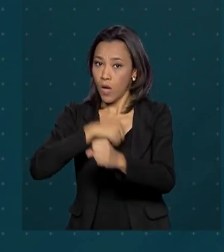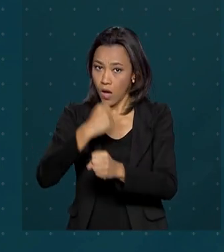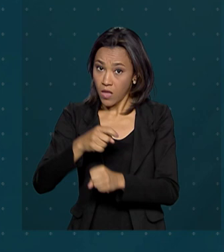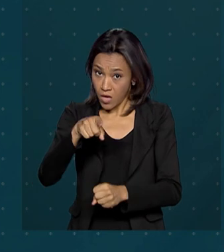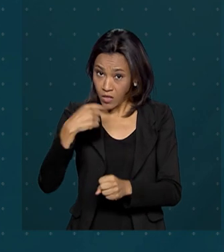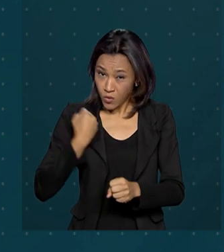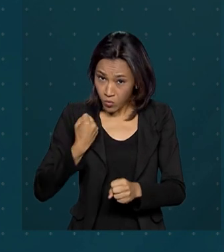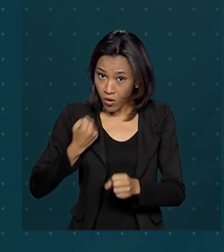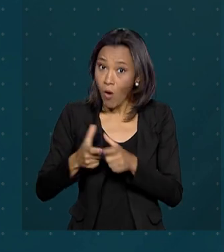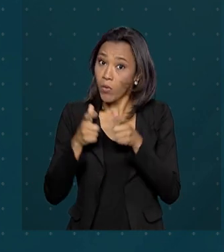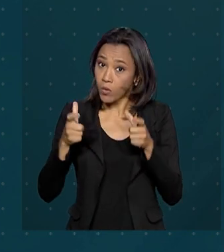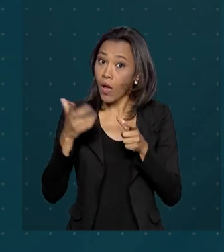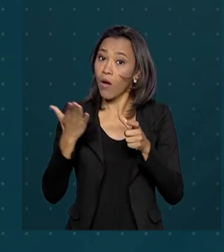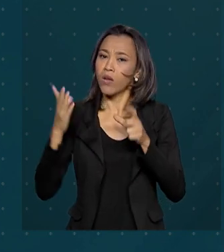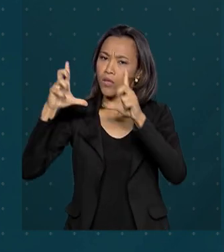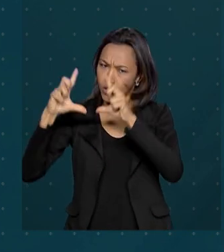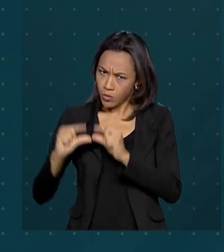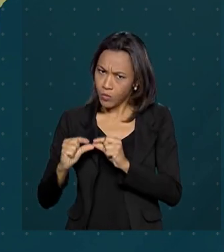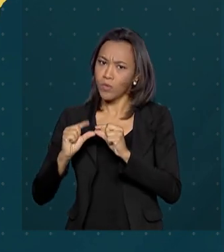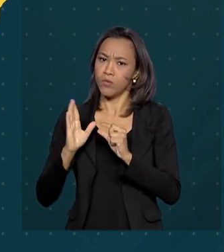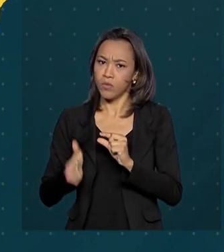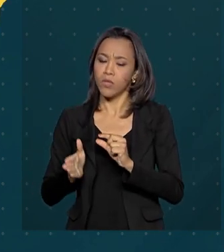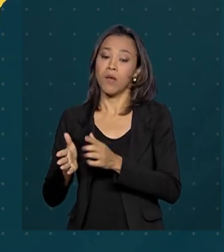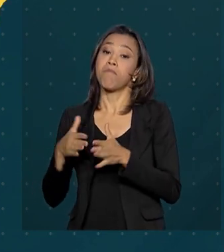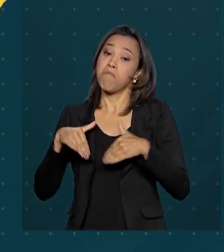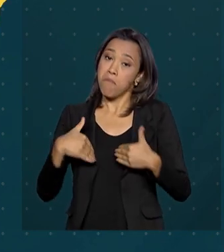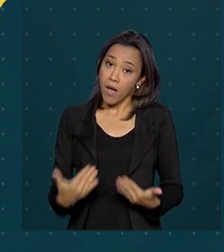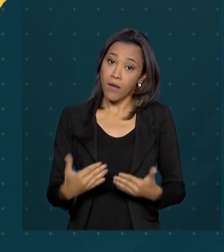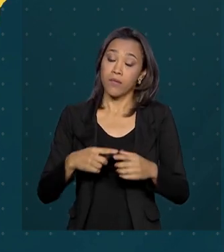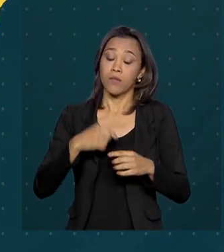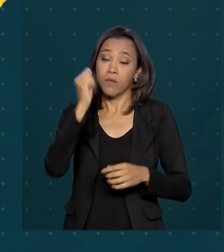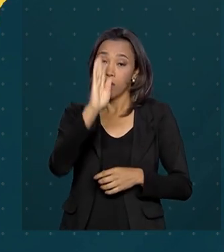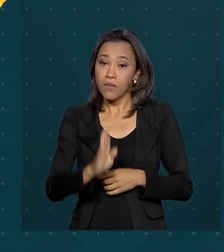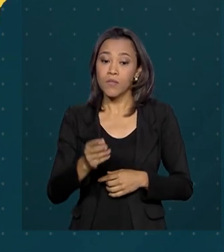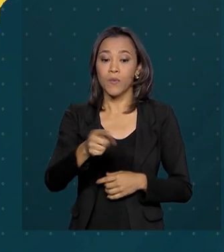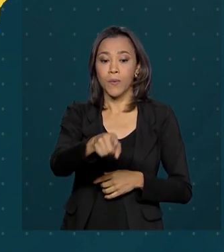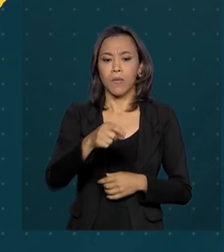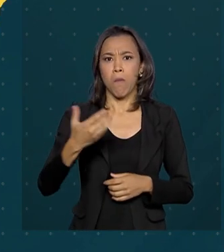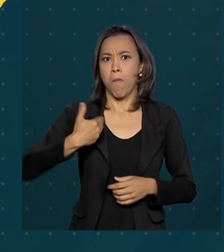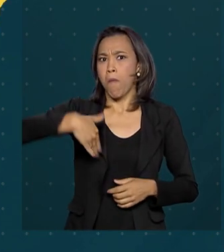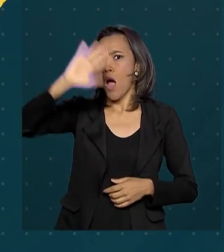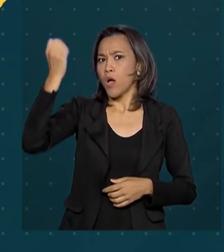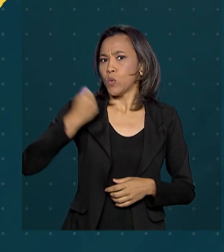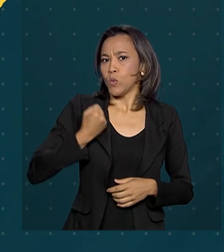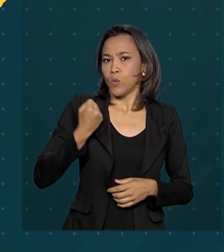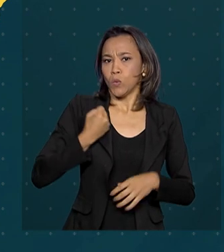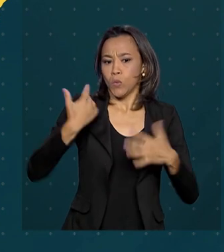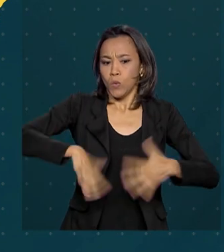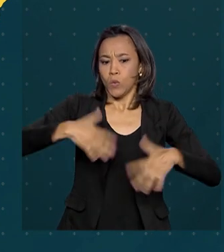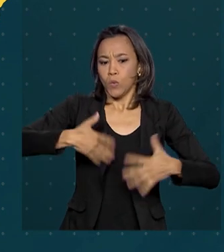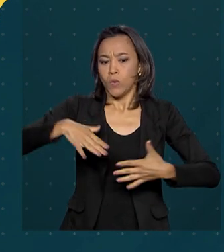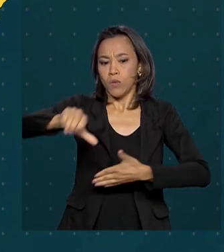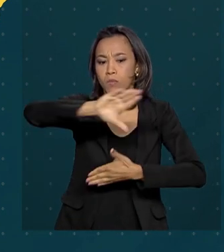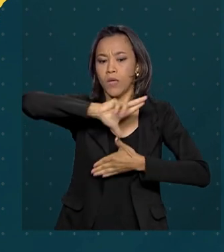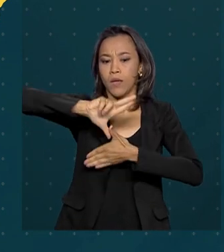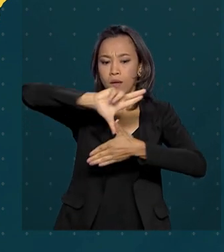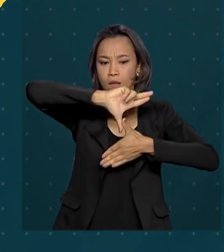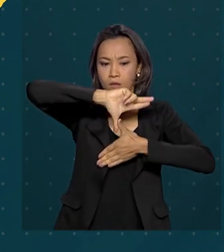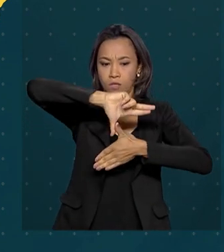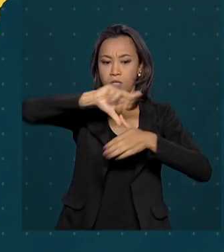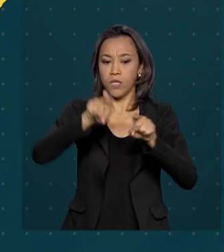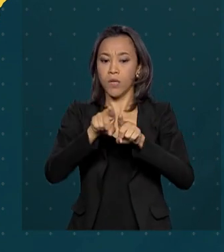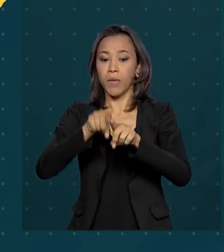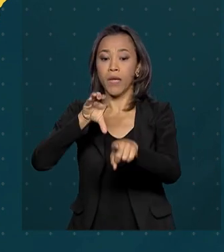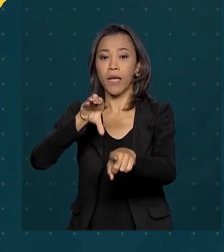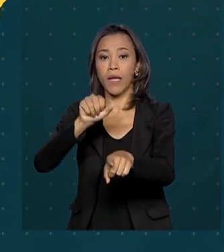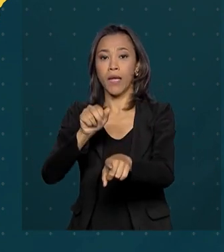maior e agora está em queda. Ainda assim, o Brasil registra a maior taxa entre os países da América Latina e Caribe, chegando a